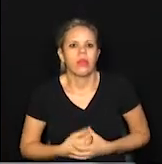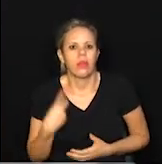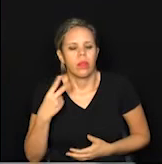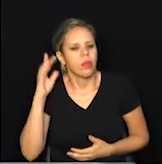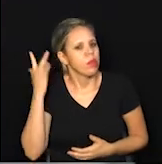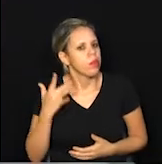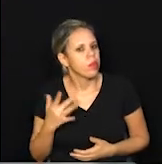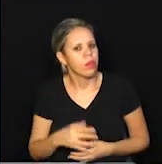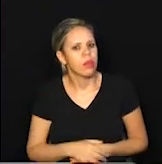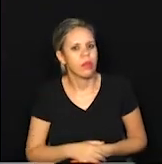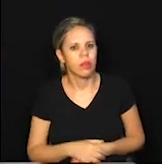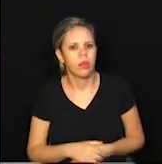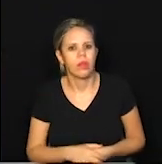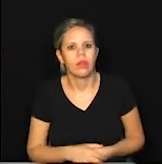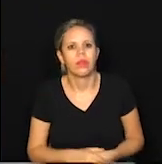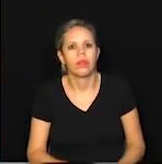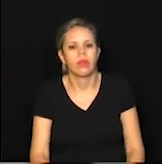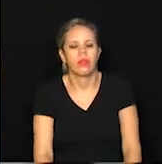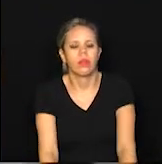Guida Calisto.